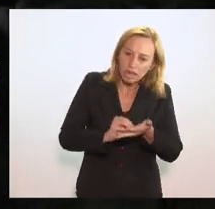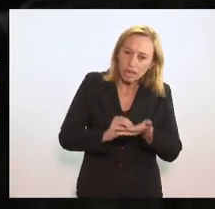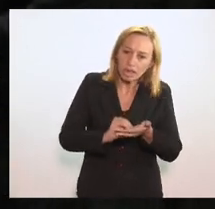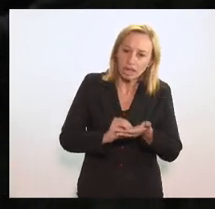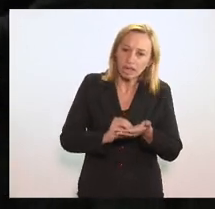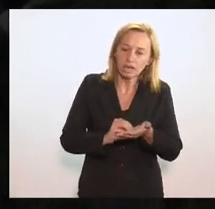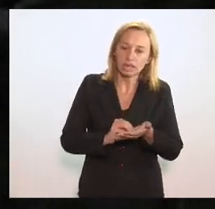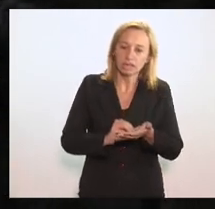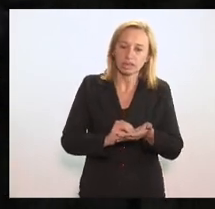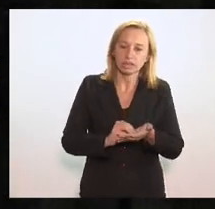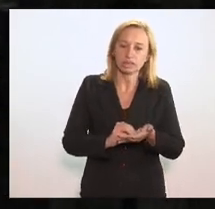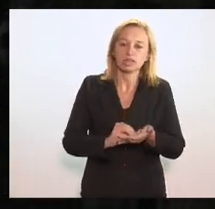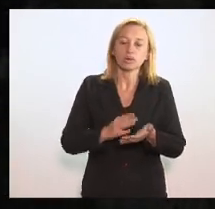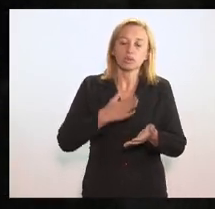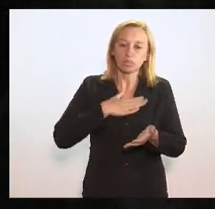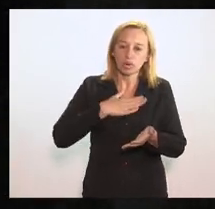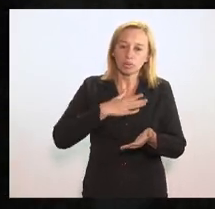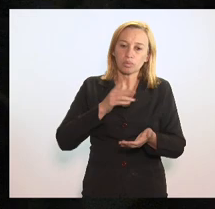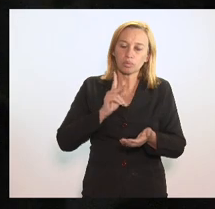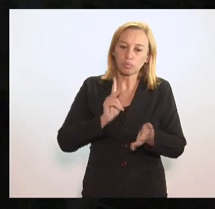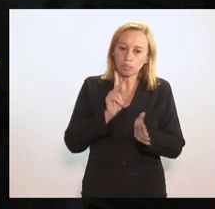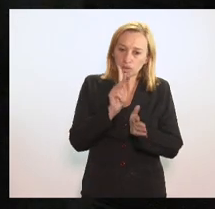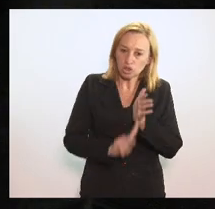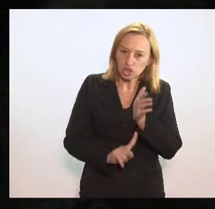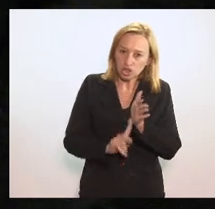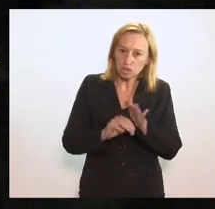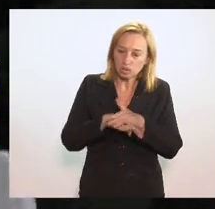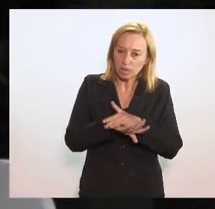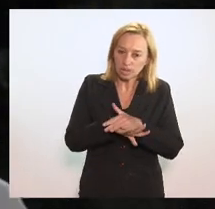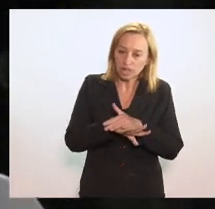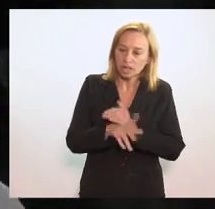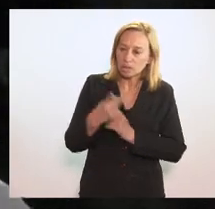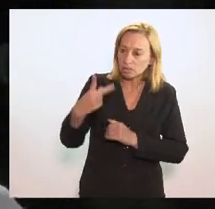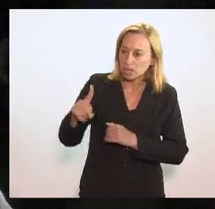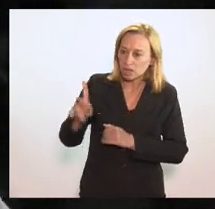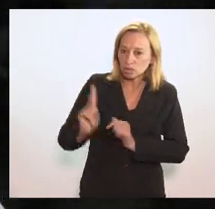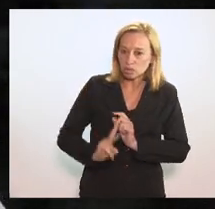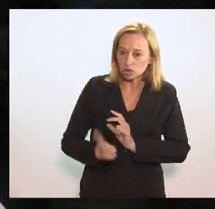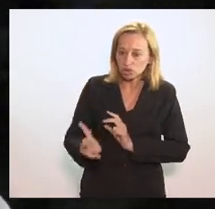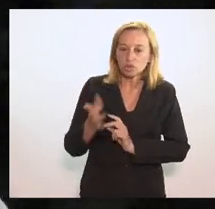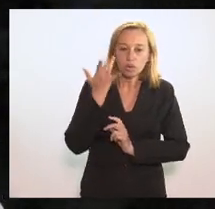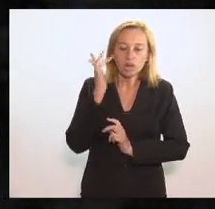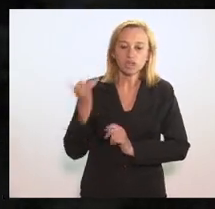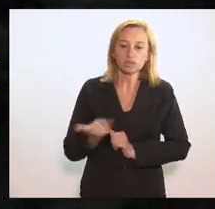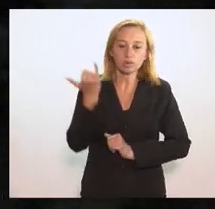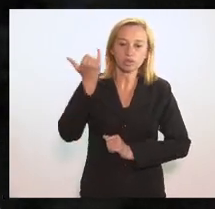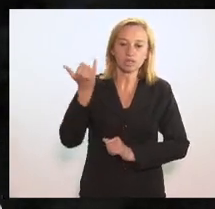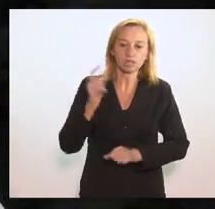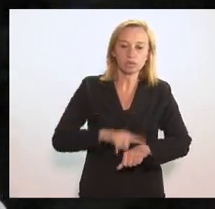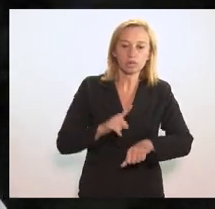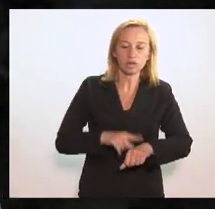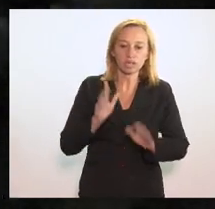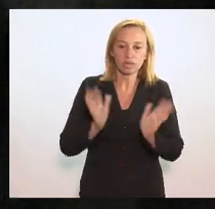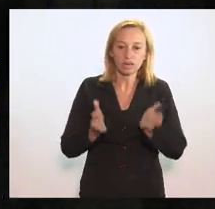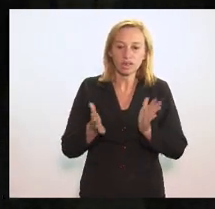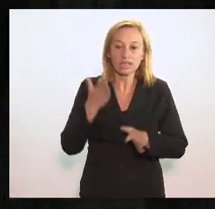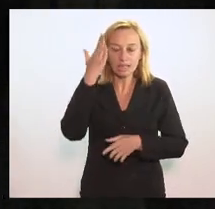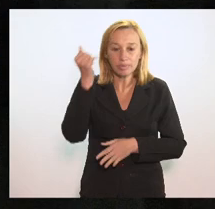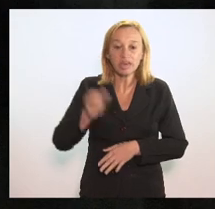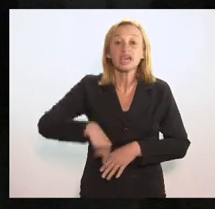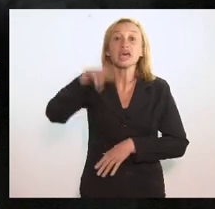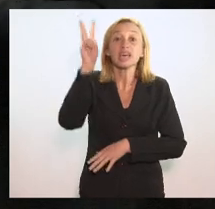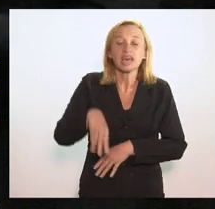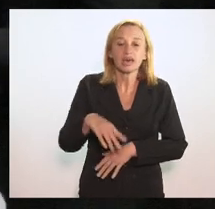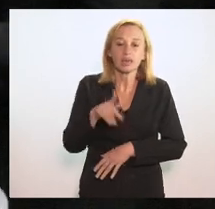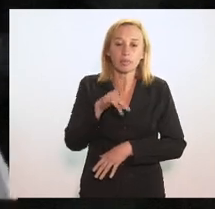dele continue, presidente. Eu acho que o mais importante nesse momento agora não é saber quem é o pai da criança, mas e sim que a